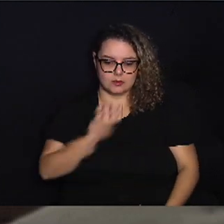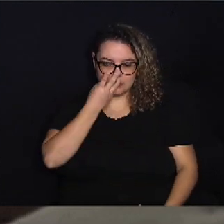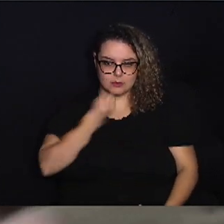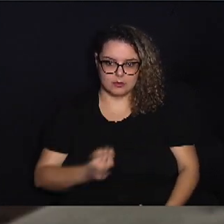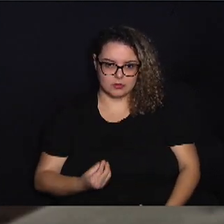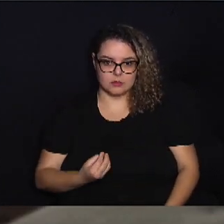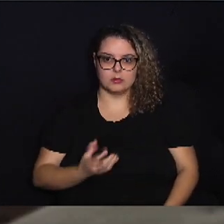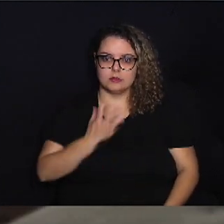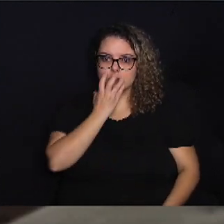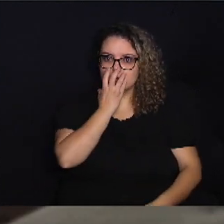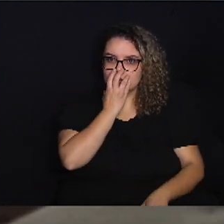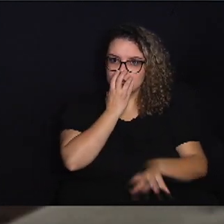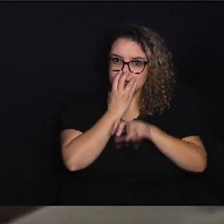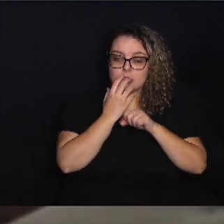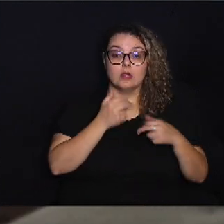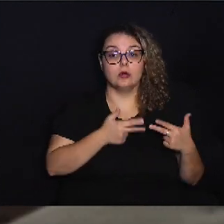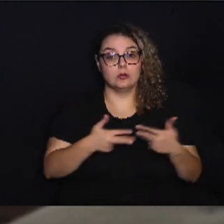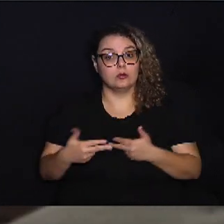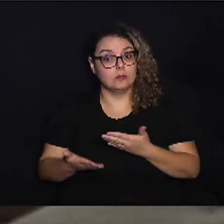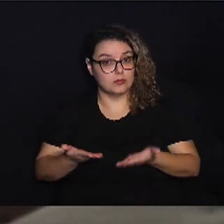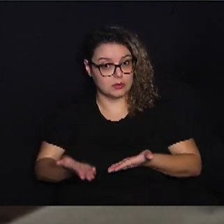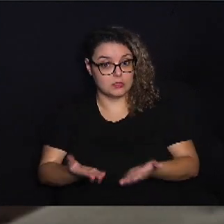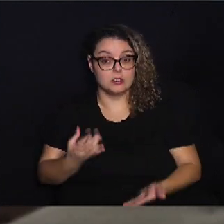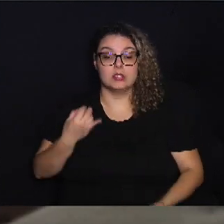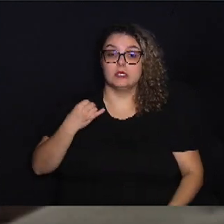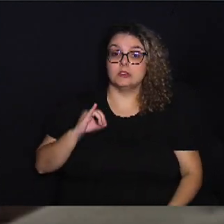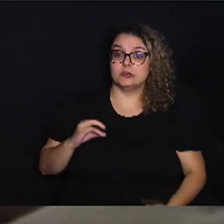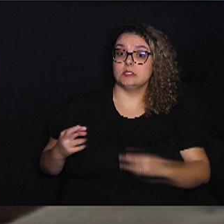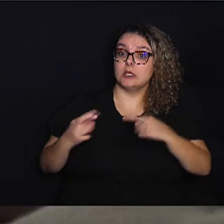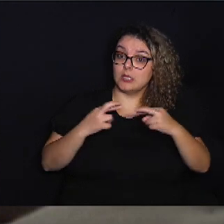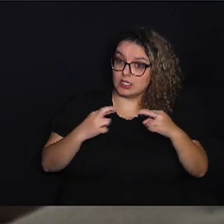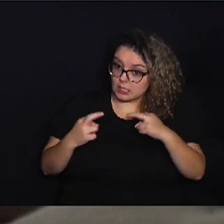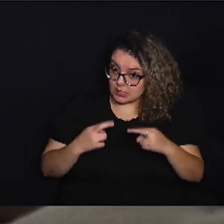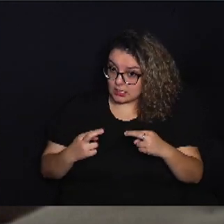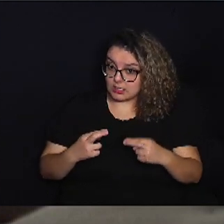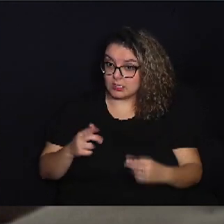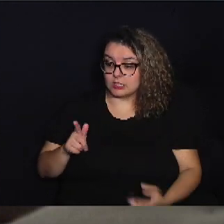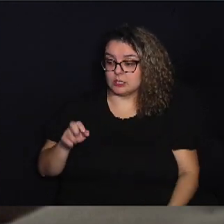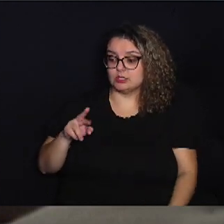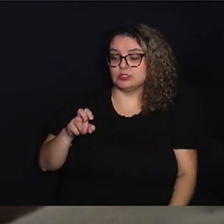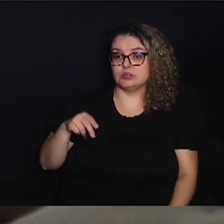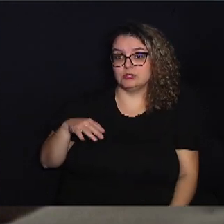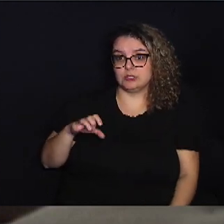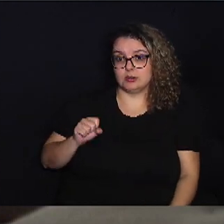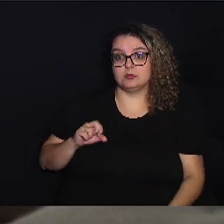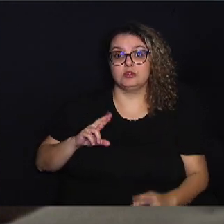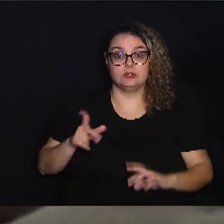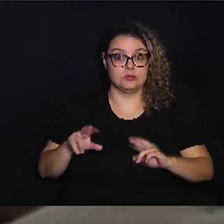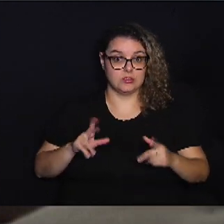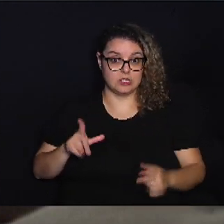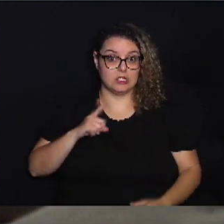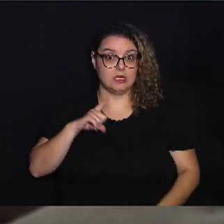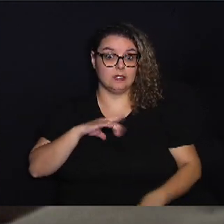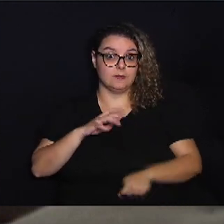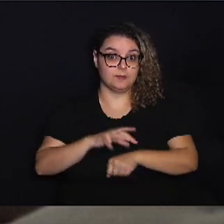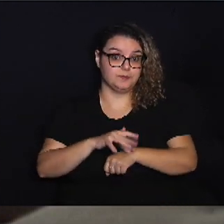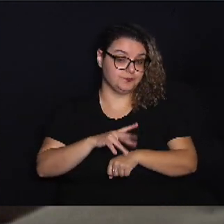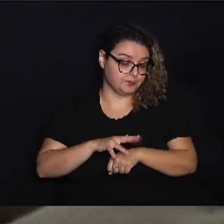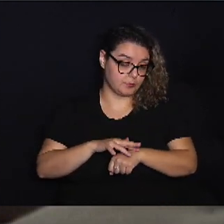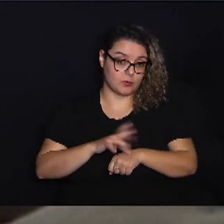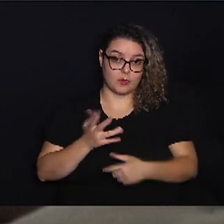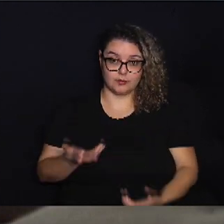é o tratamento padrão. Agora, se nós considerarmos germes diferentes que causam essas doenças respiratórias, por exemplo,